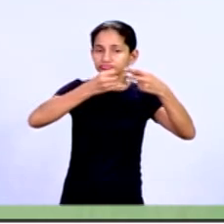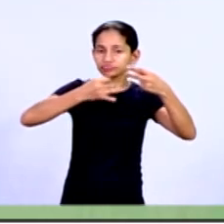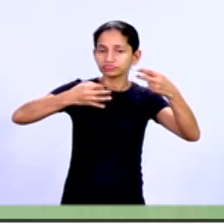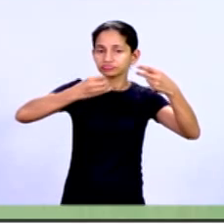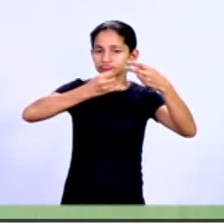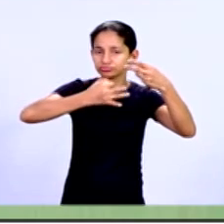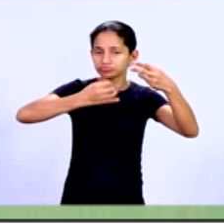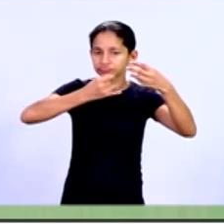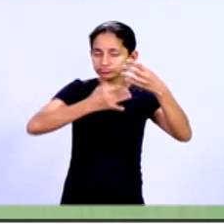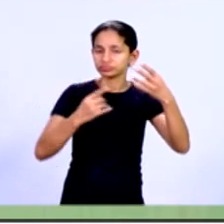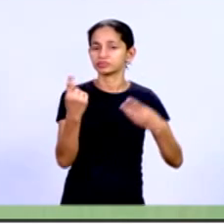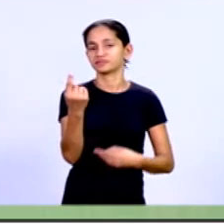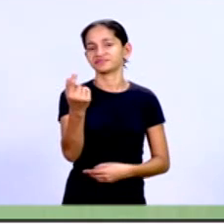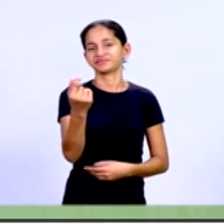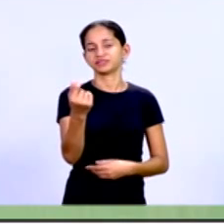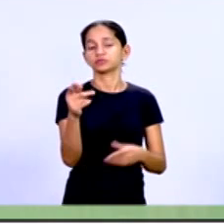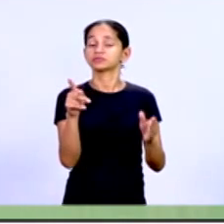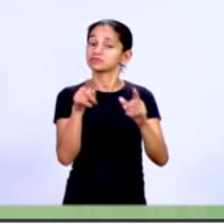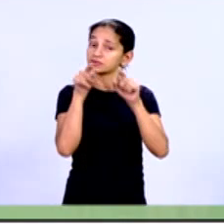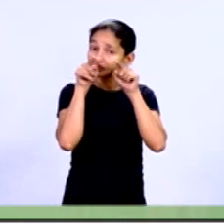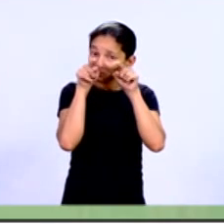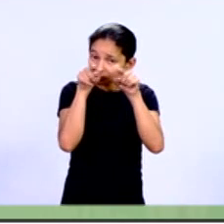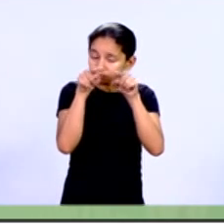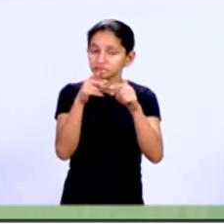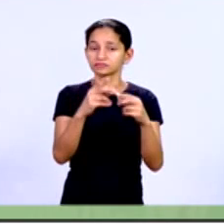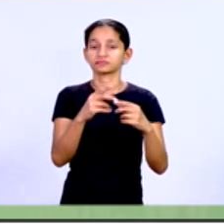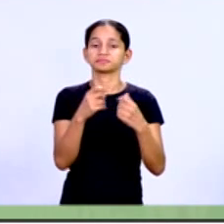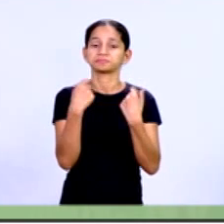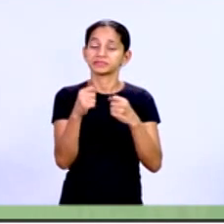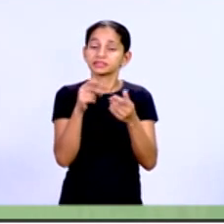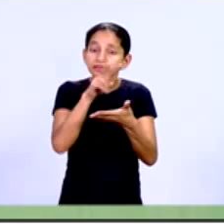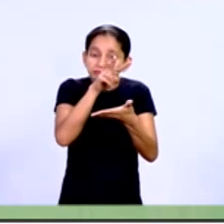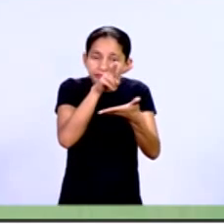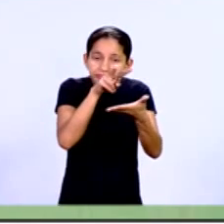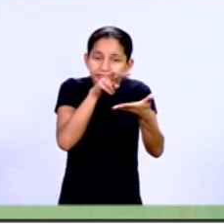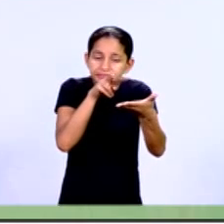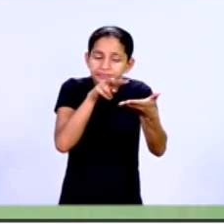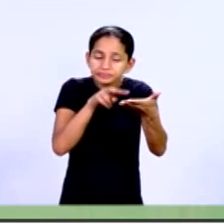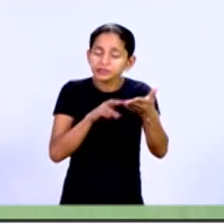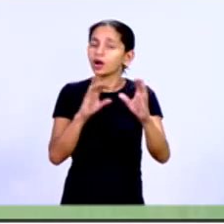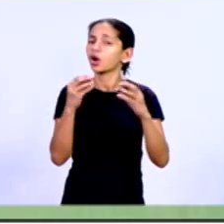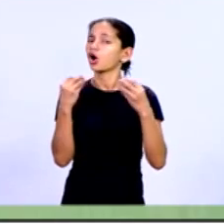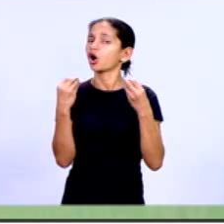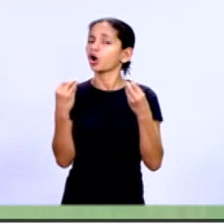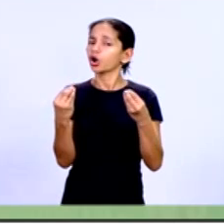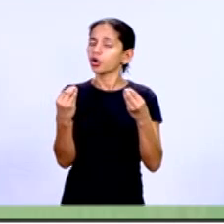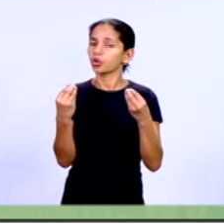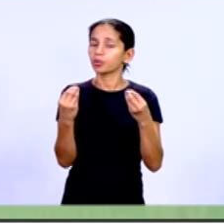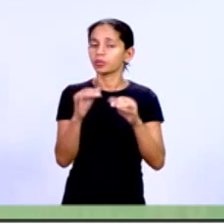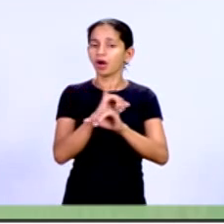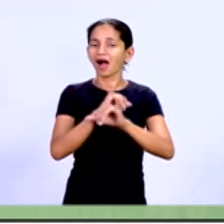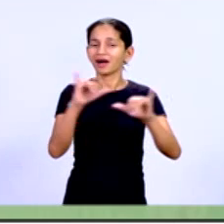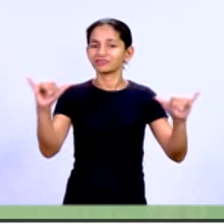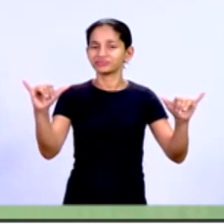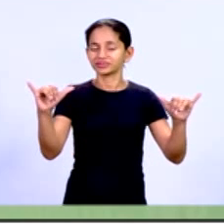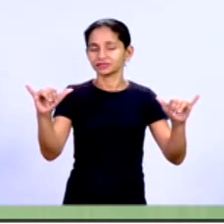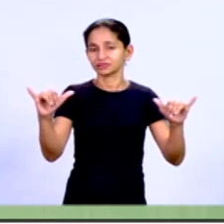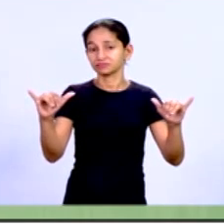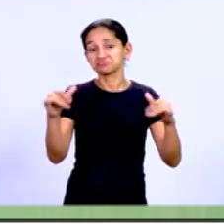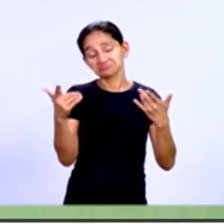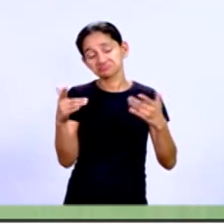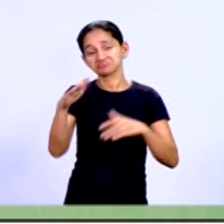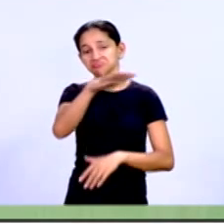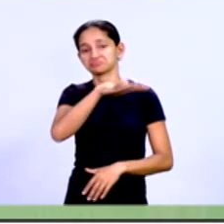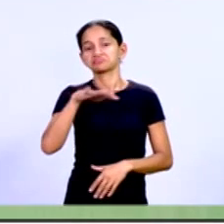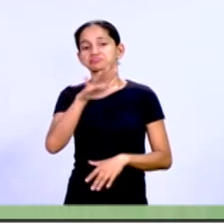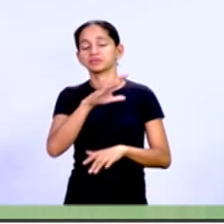de valor dessa ação. Então, cada uma tem seu valor dependendo da finalidade, dependendo de como ela foi posta no mercado de valores, como ela